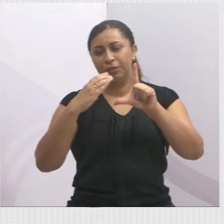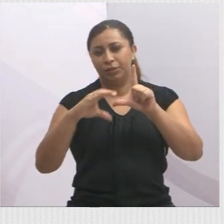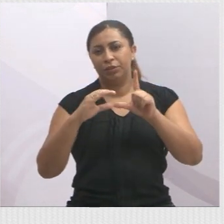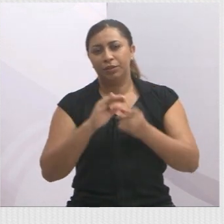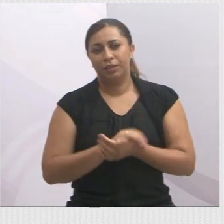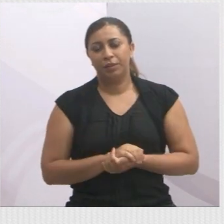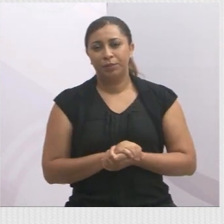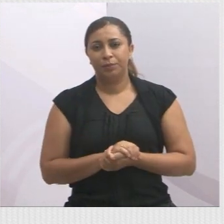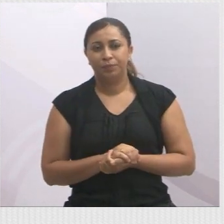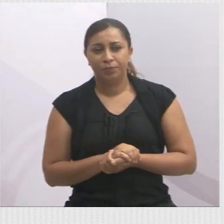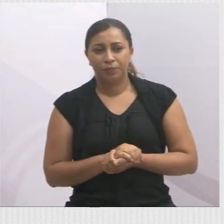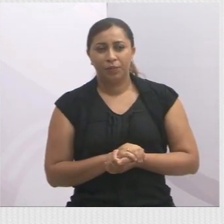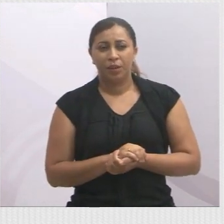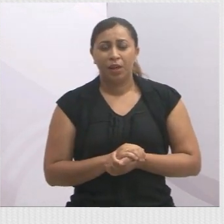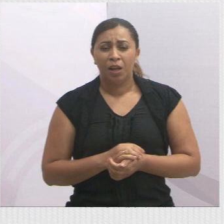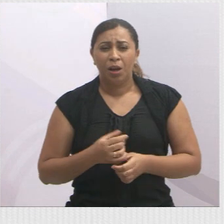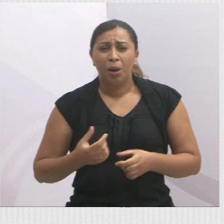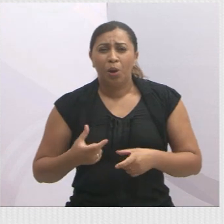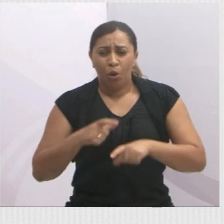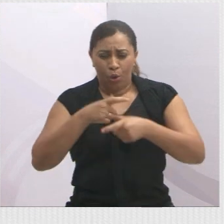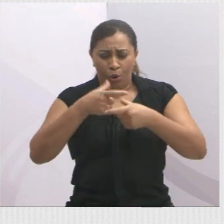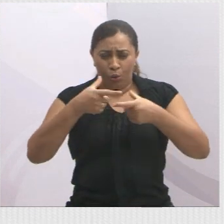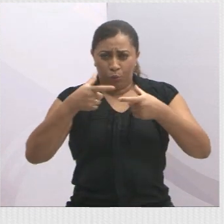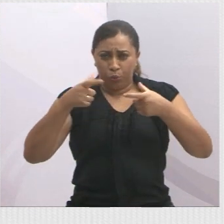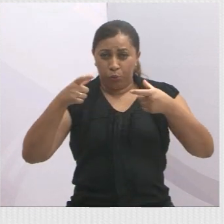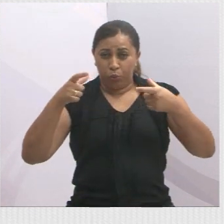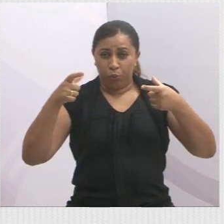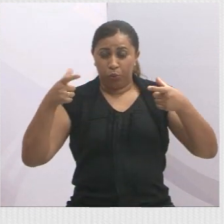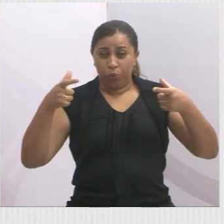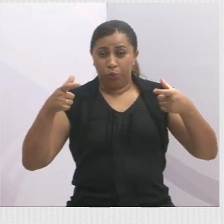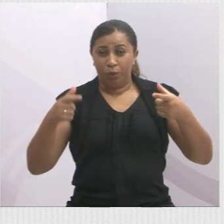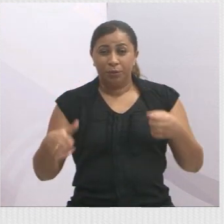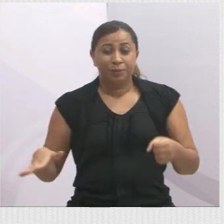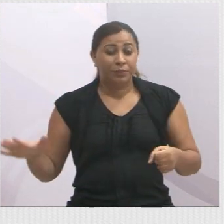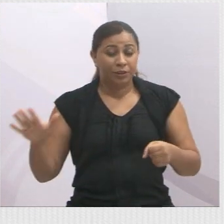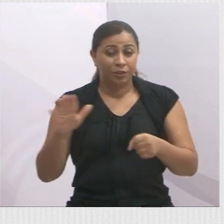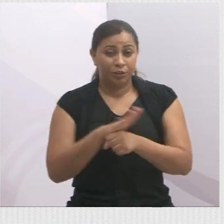não podia mais comportar a grande quantidade de irmãos novos